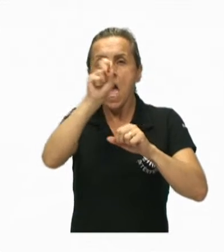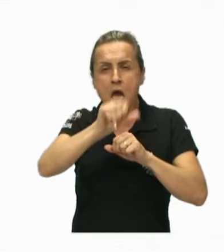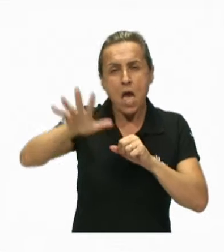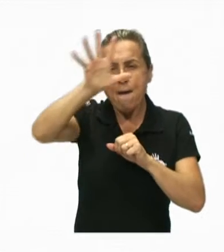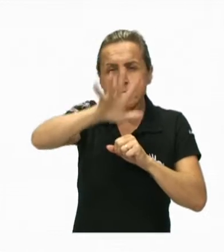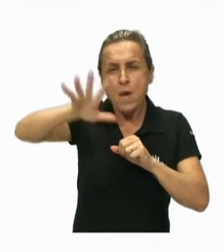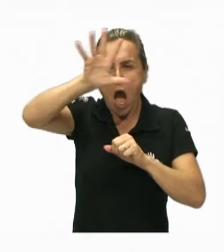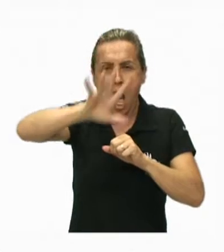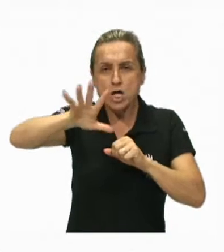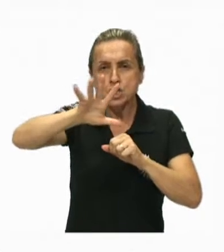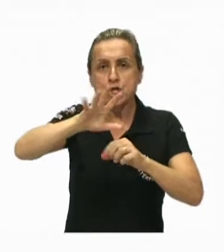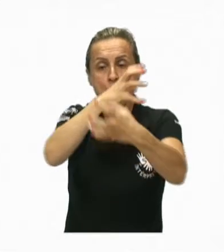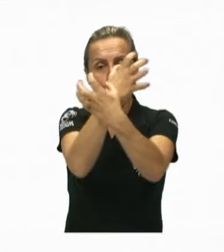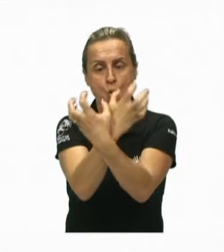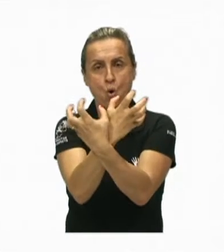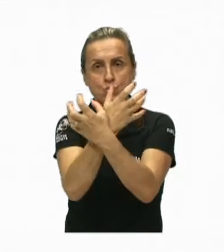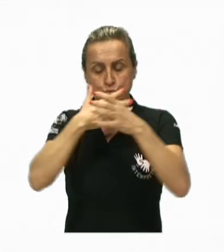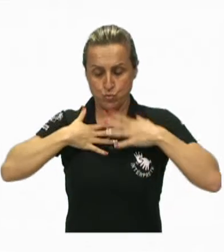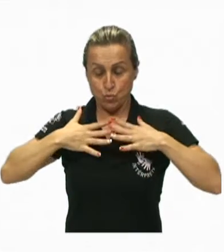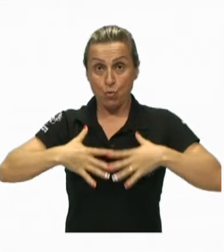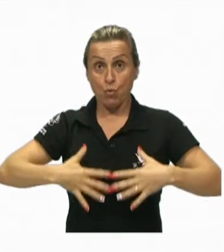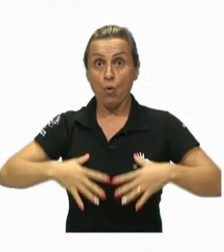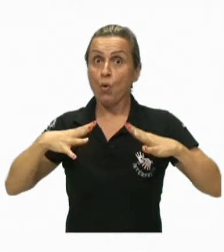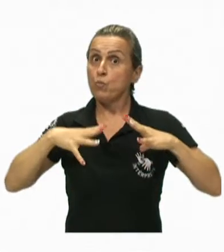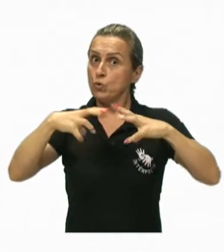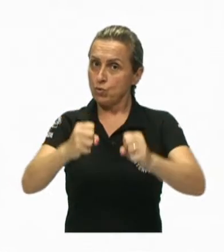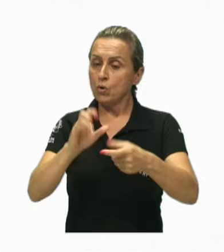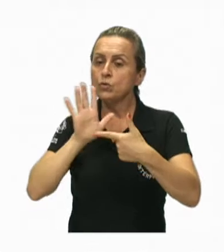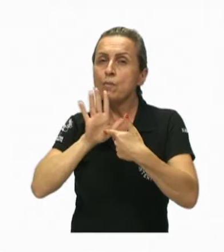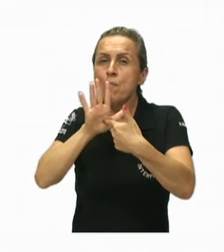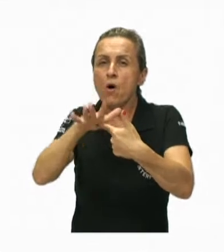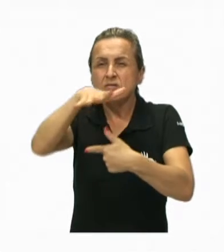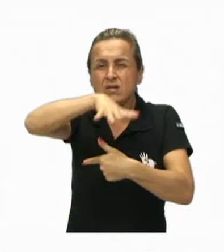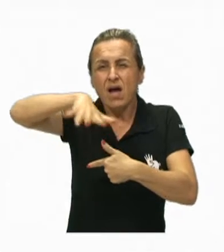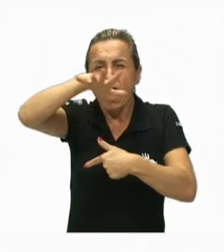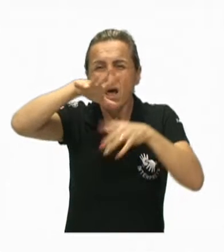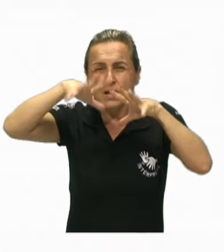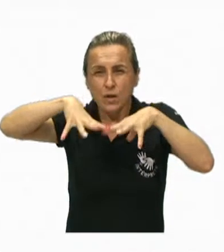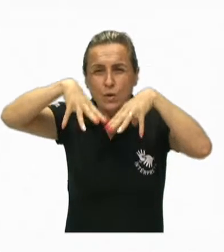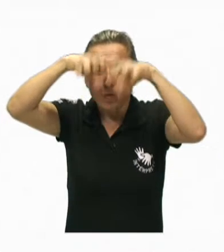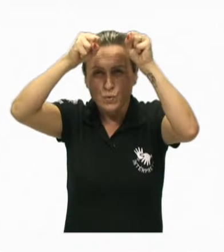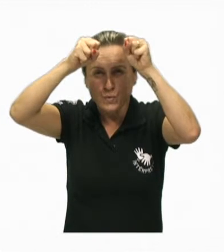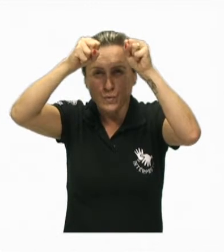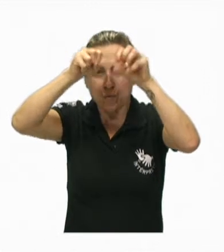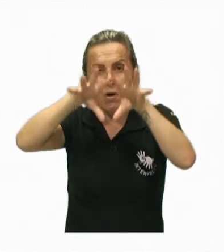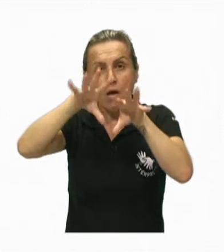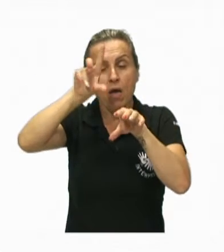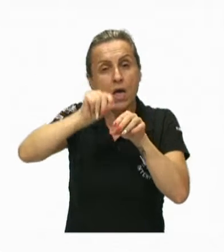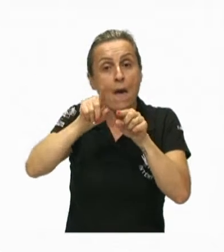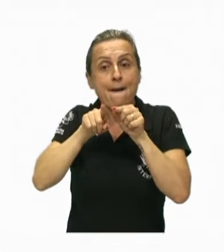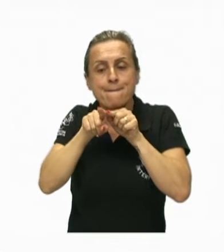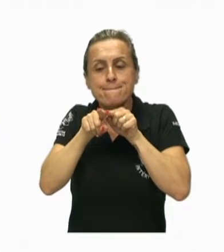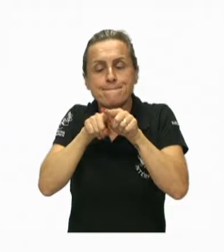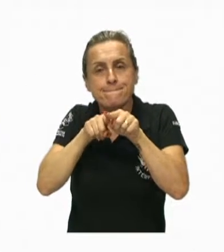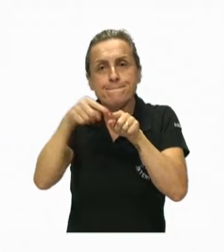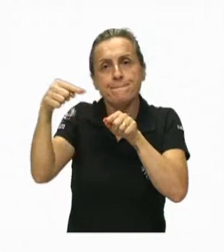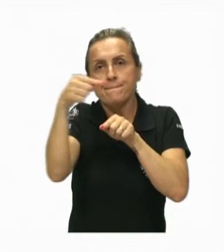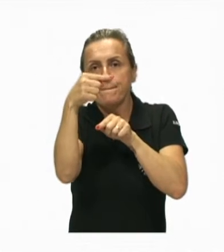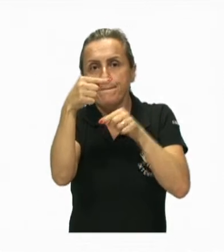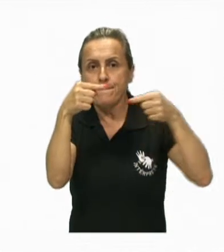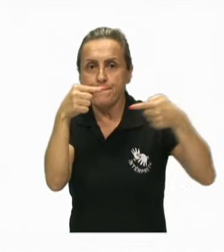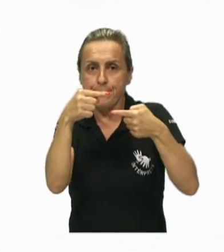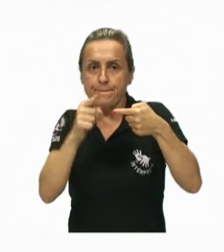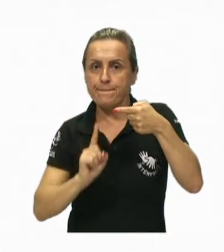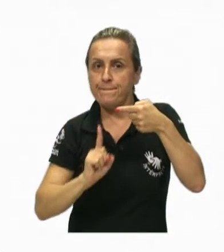tem o ecrã, ou seja, o corpo inteiro do paciente e mostrando essas áreas mais escuras. E estão apontadas ali com setas onde estão localizados os